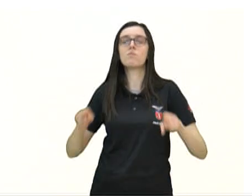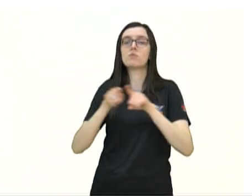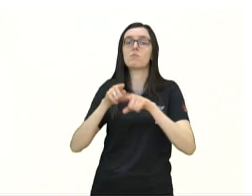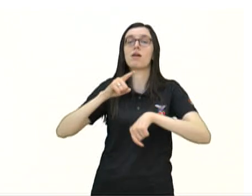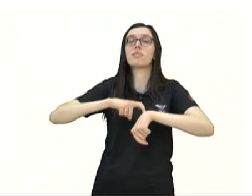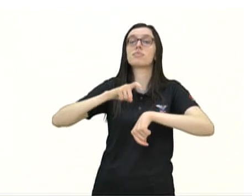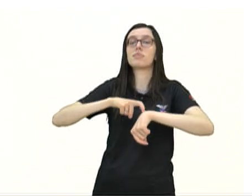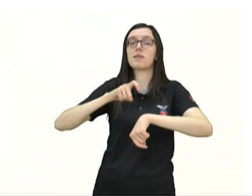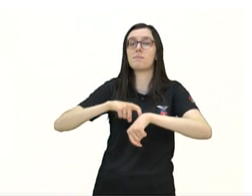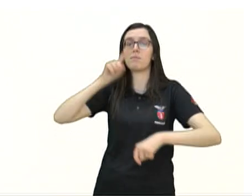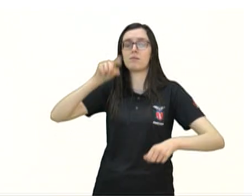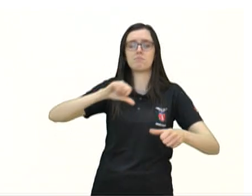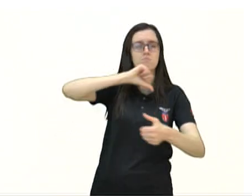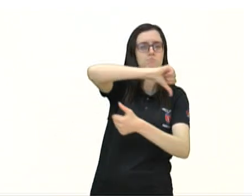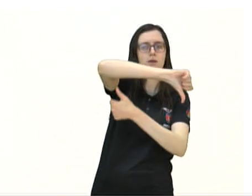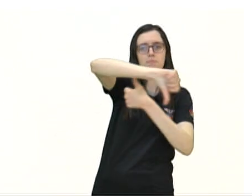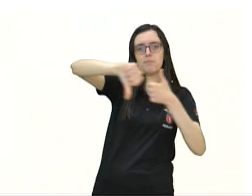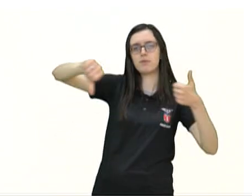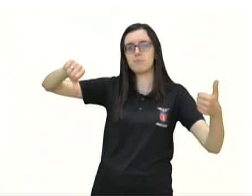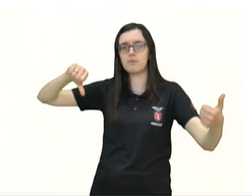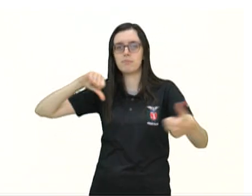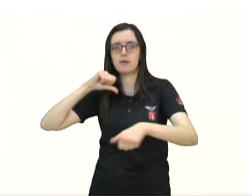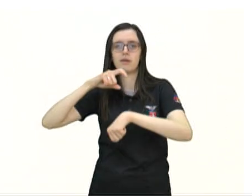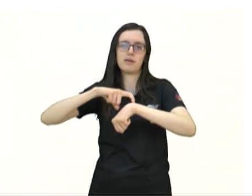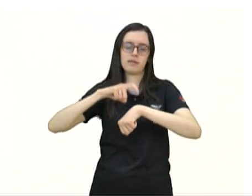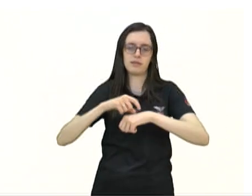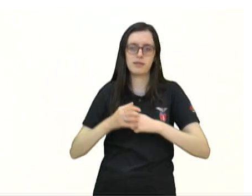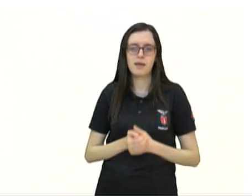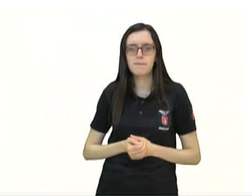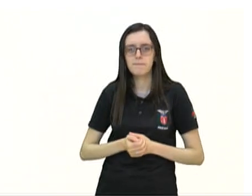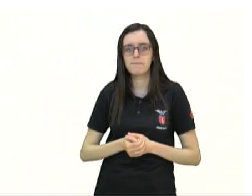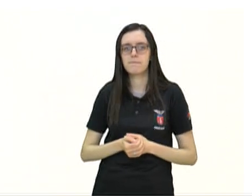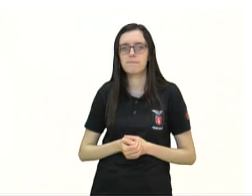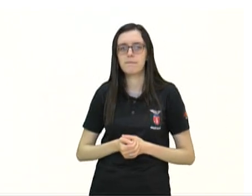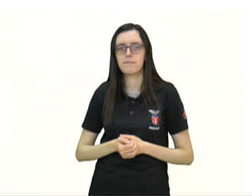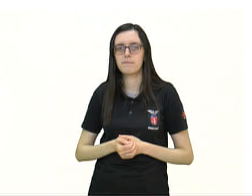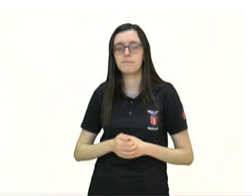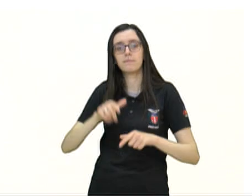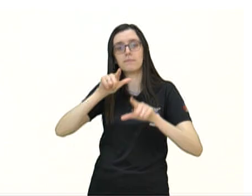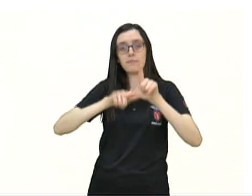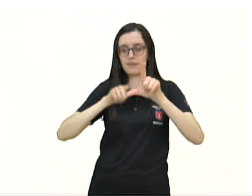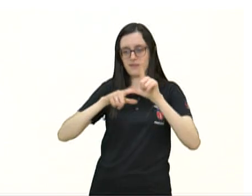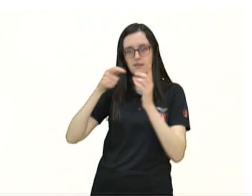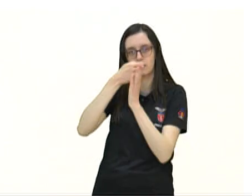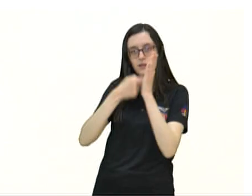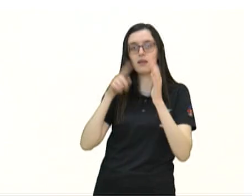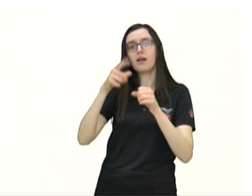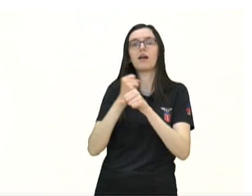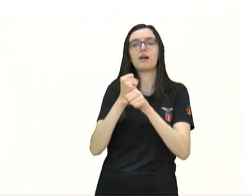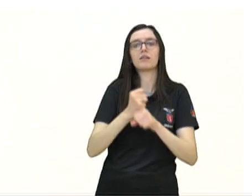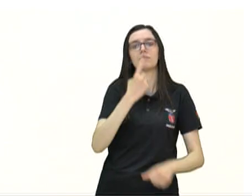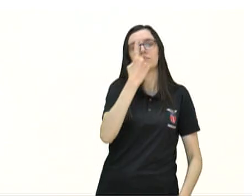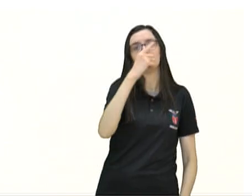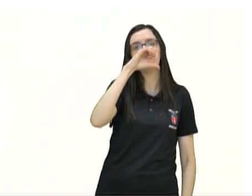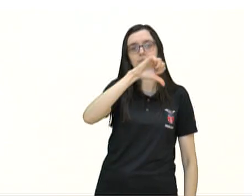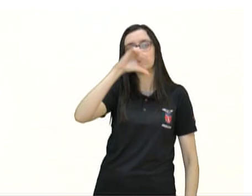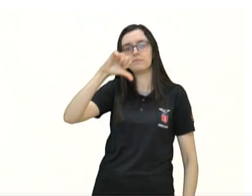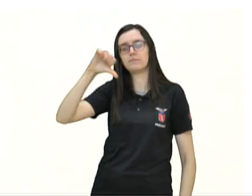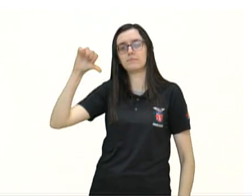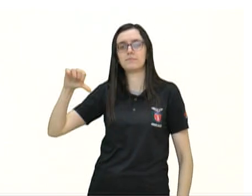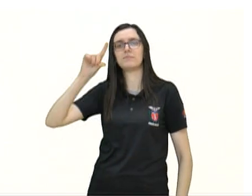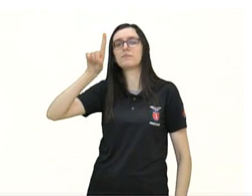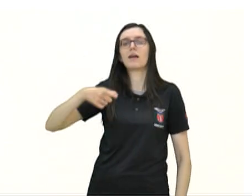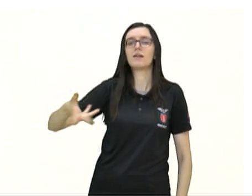tempo em plena mudança de milênio. Olha só, veja que a letra é de 1999. Então, essa